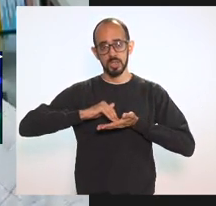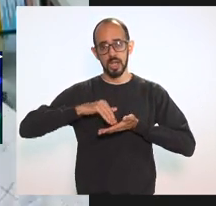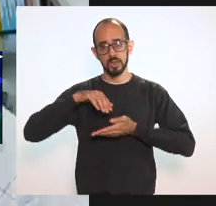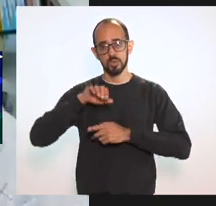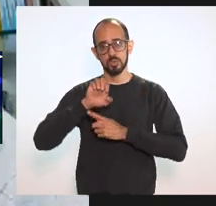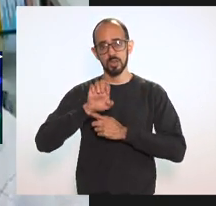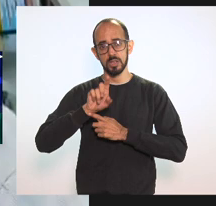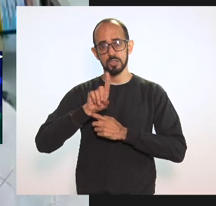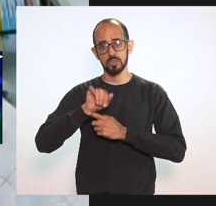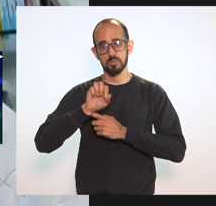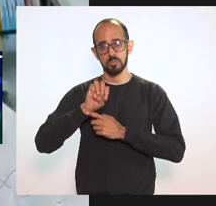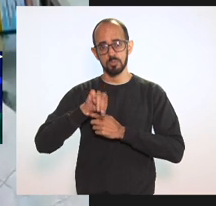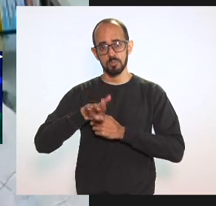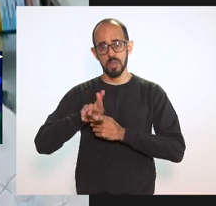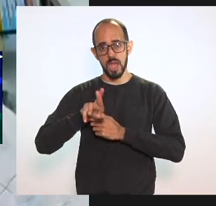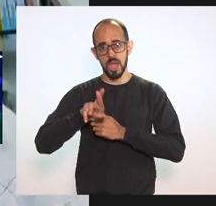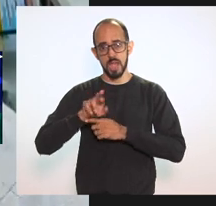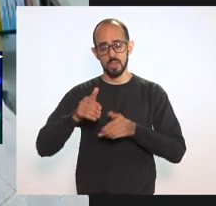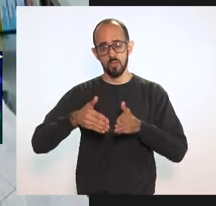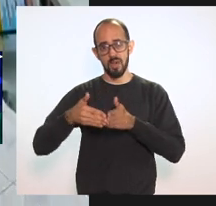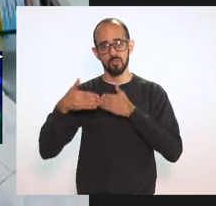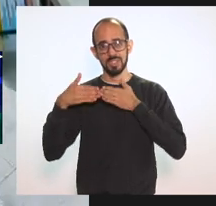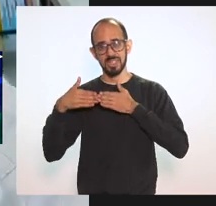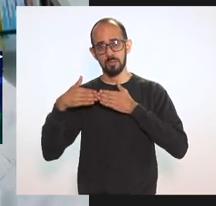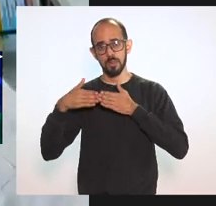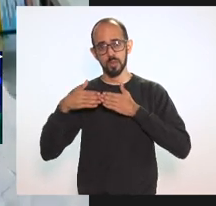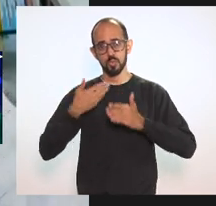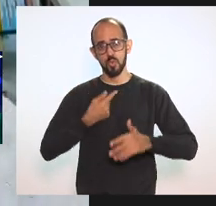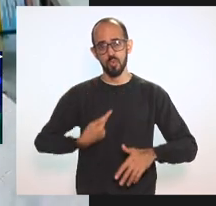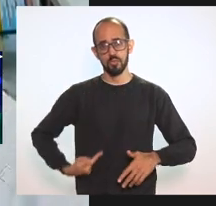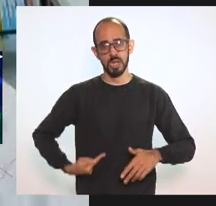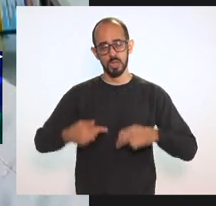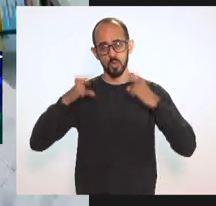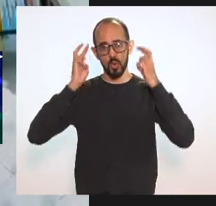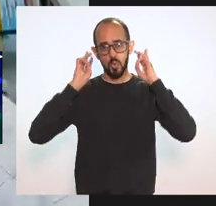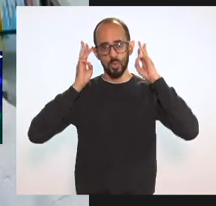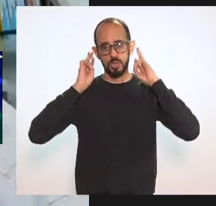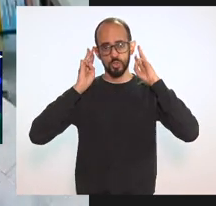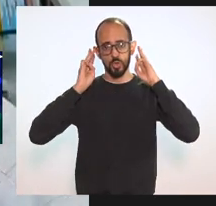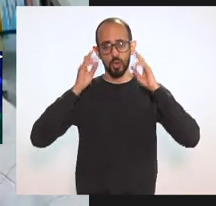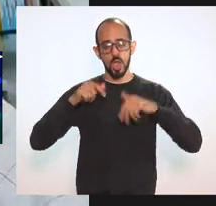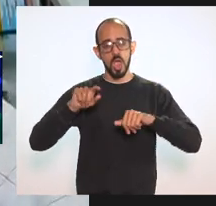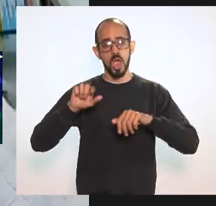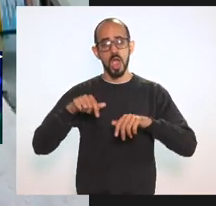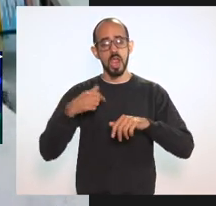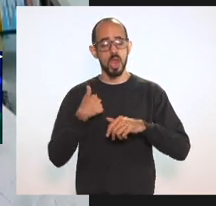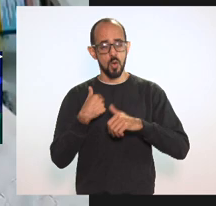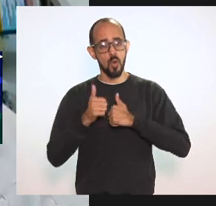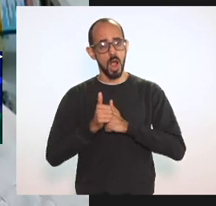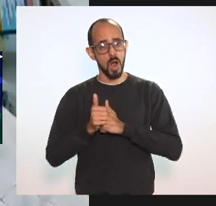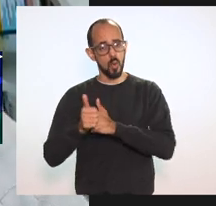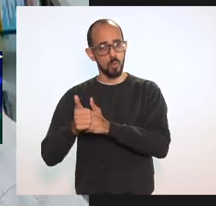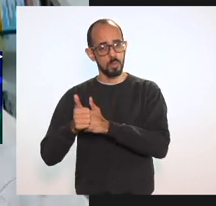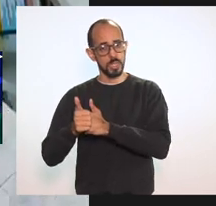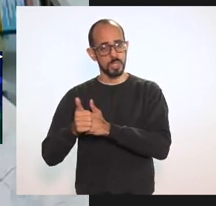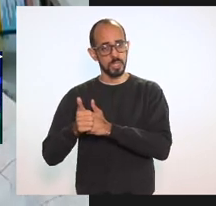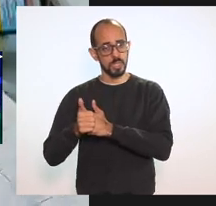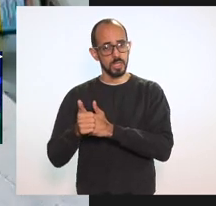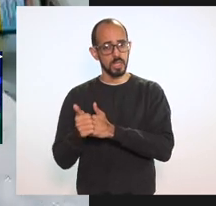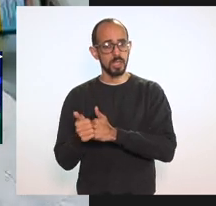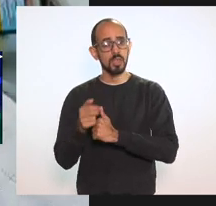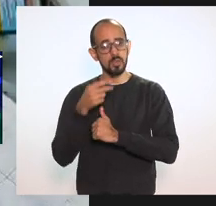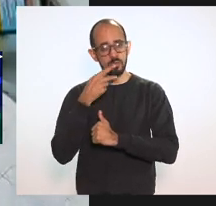afastamento do governador Wilson Wilson acompanhei e me posicionei algumas audiências nesta casa